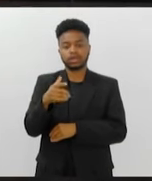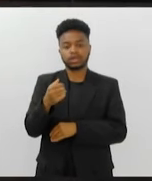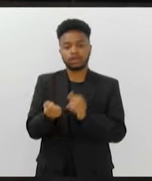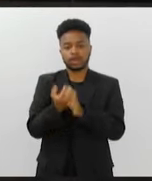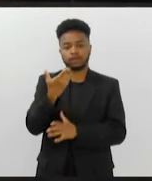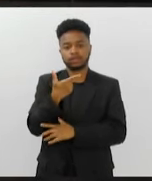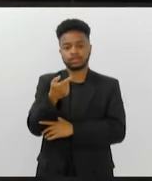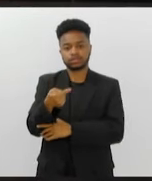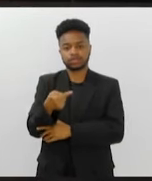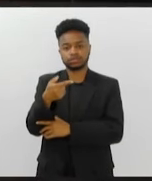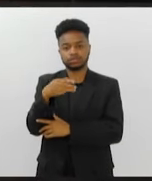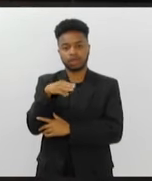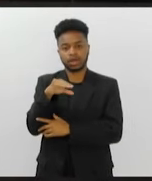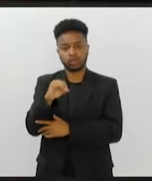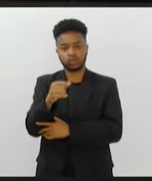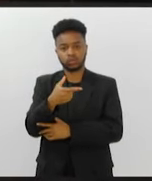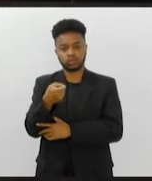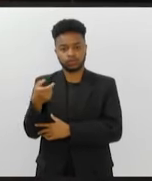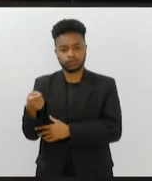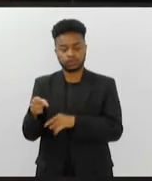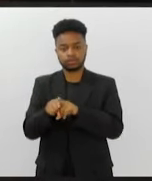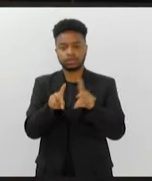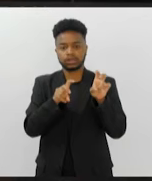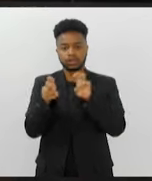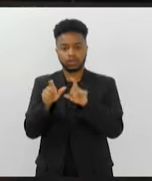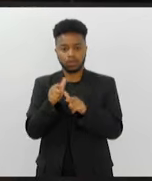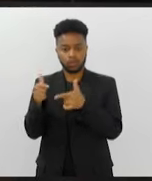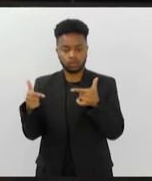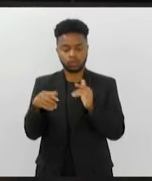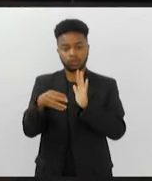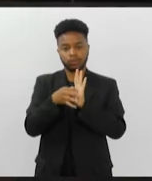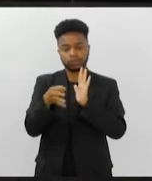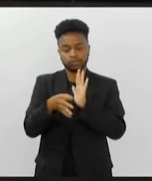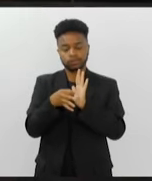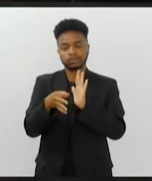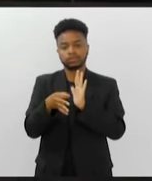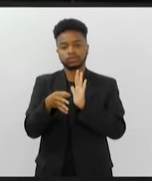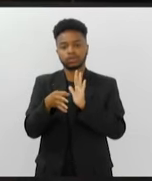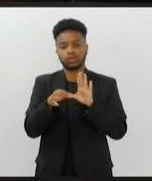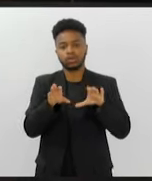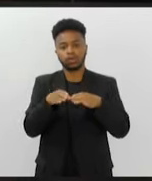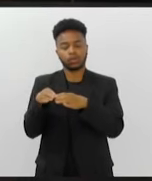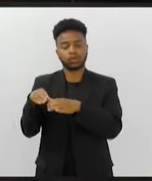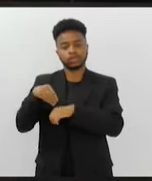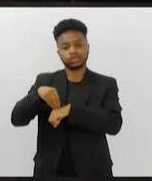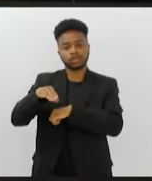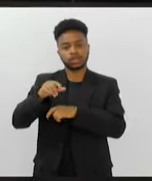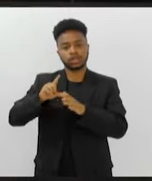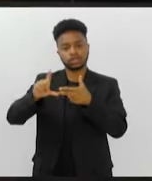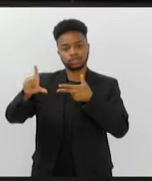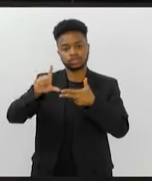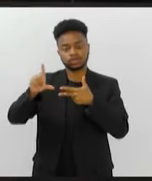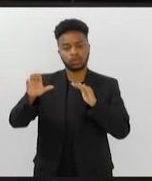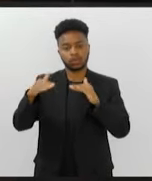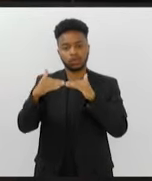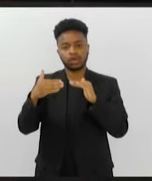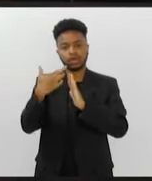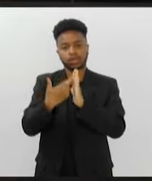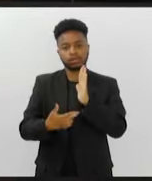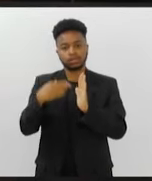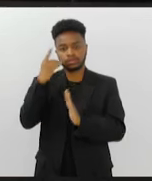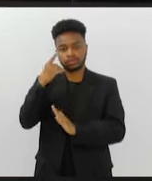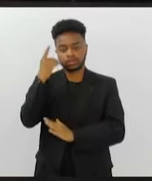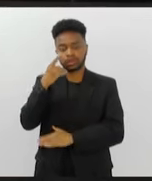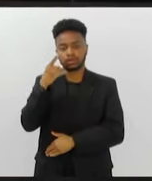de 2020, e da outras providências. Parecer da Comissão de Indicações Legislativas favorável, relator deputado Bruno